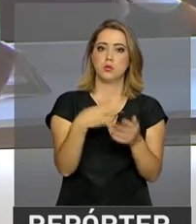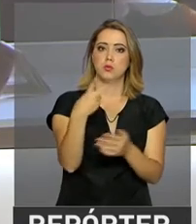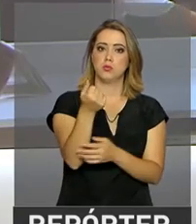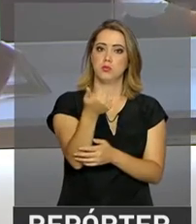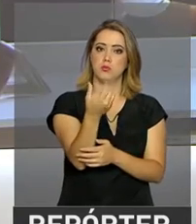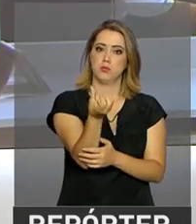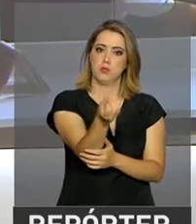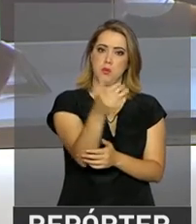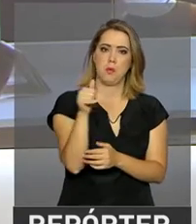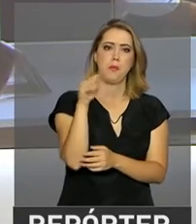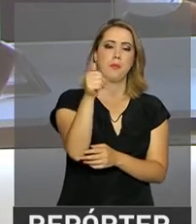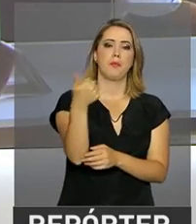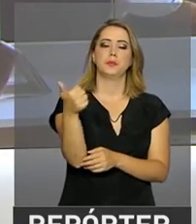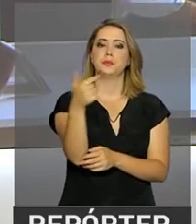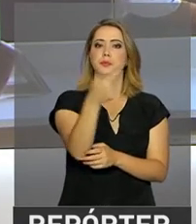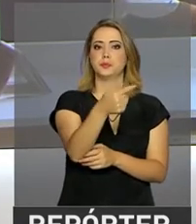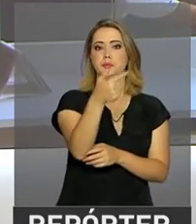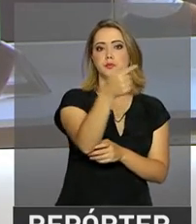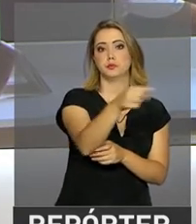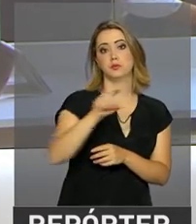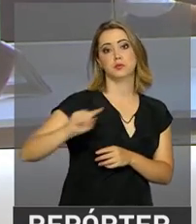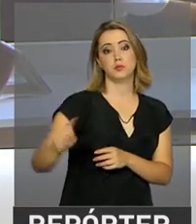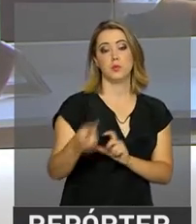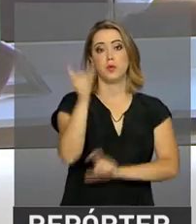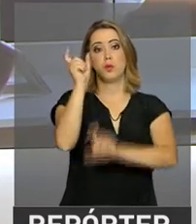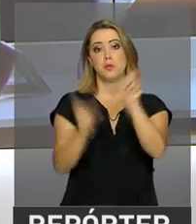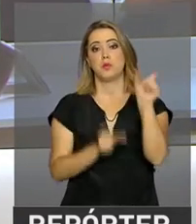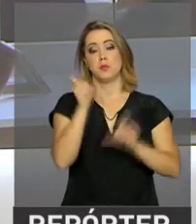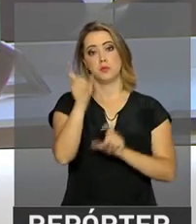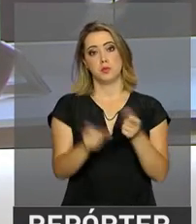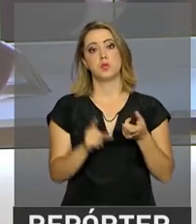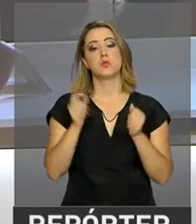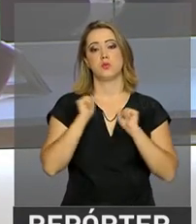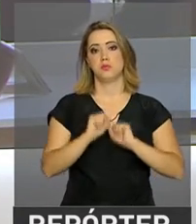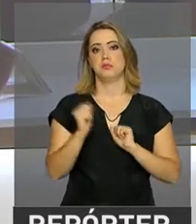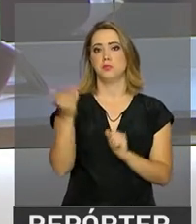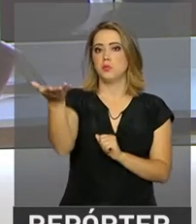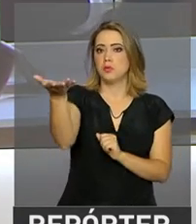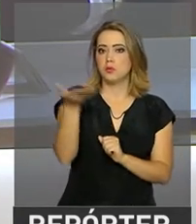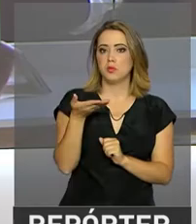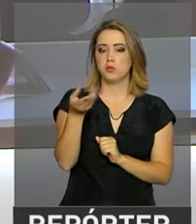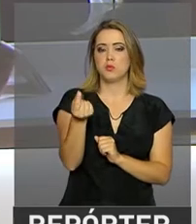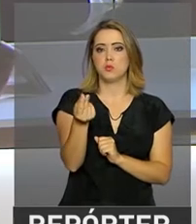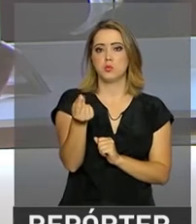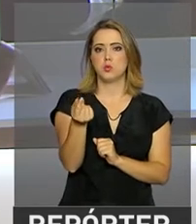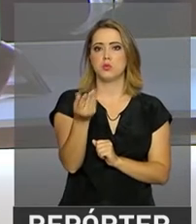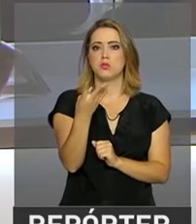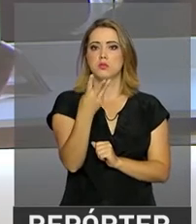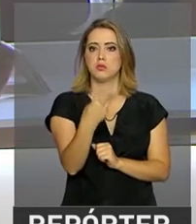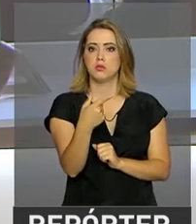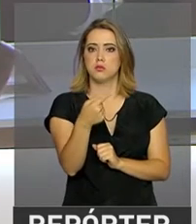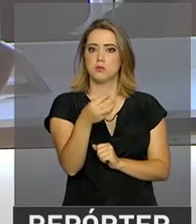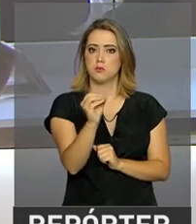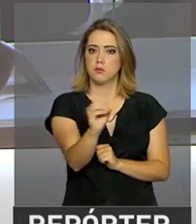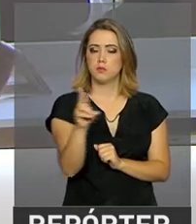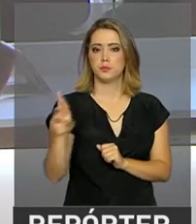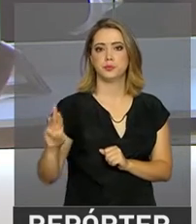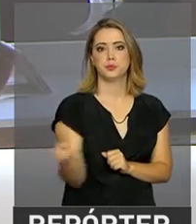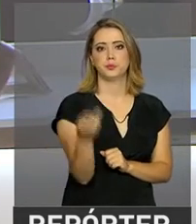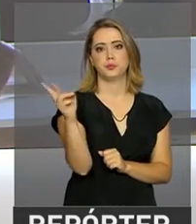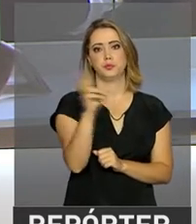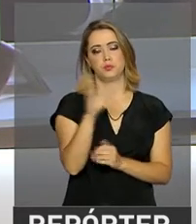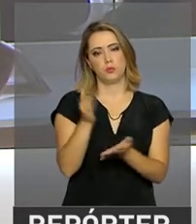serão mais de 177 mil contribuintes contemplados que receberam um total de 370